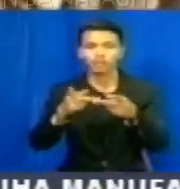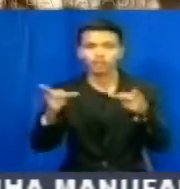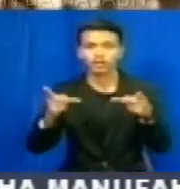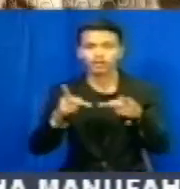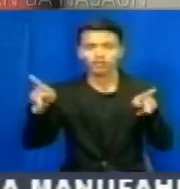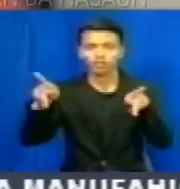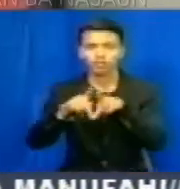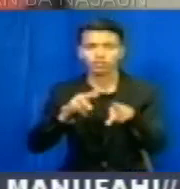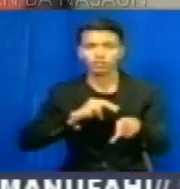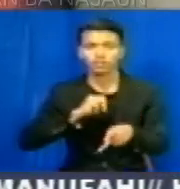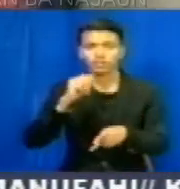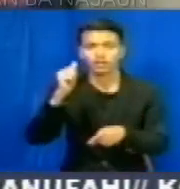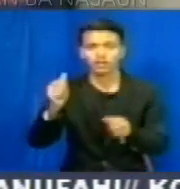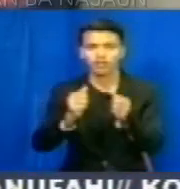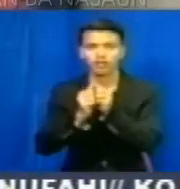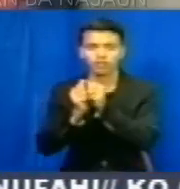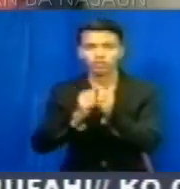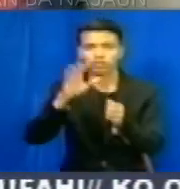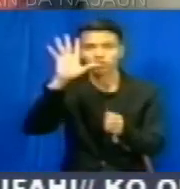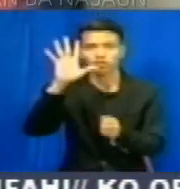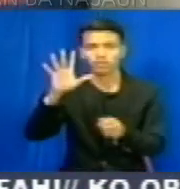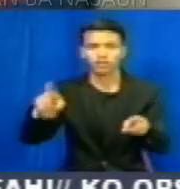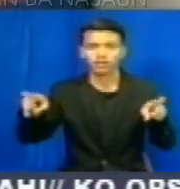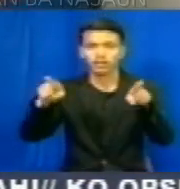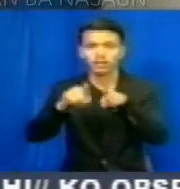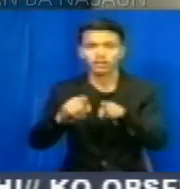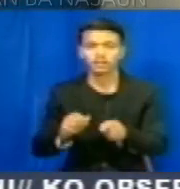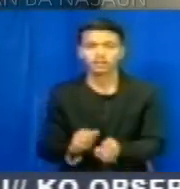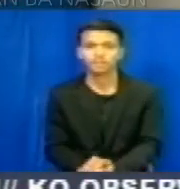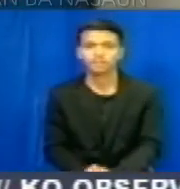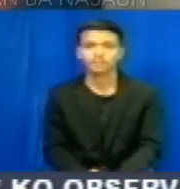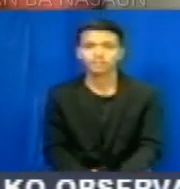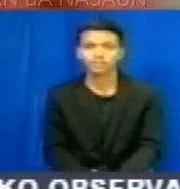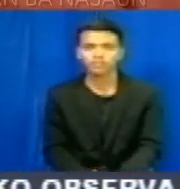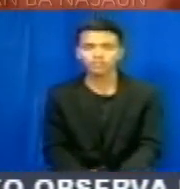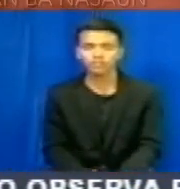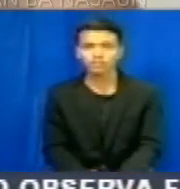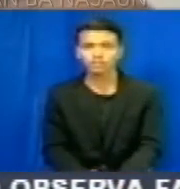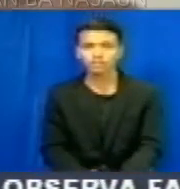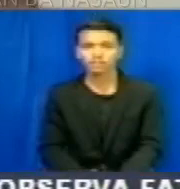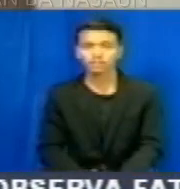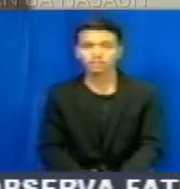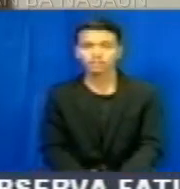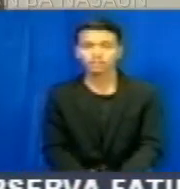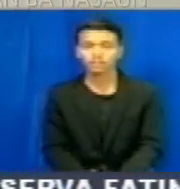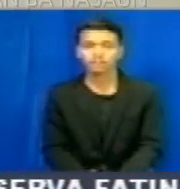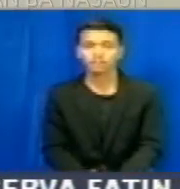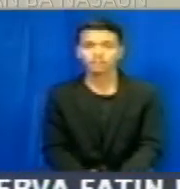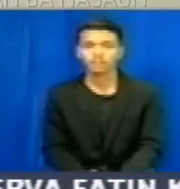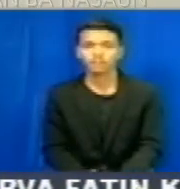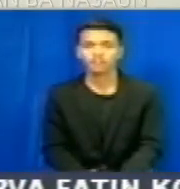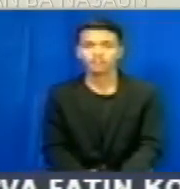reposto administrativo Maliana hamudu clima makanesan B matan beremau aikumu galu sapulu